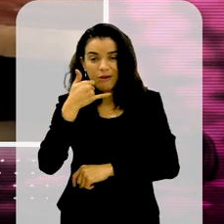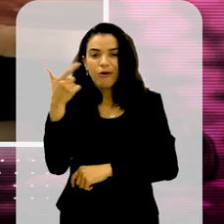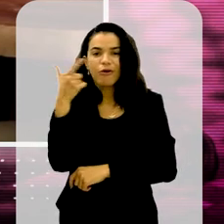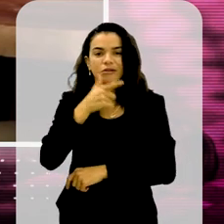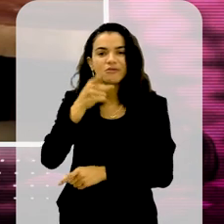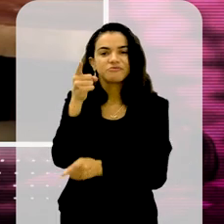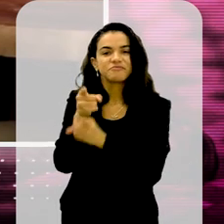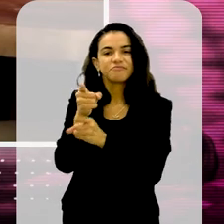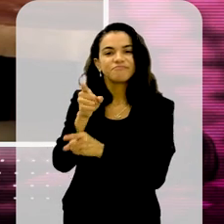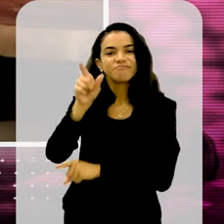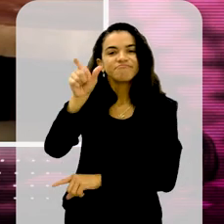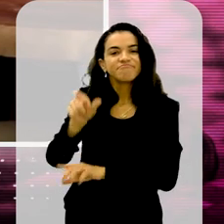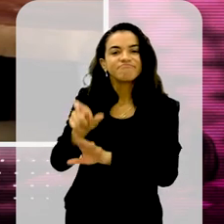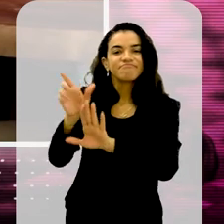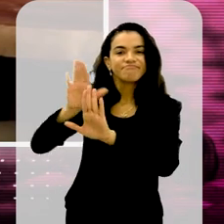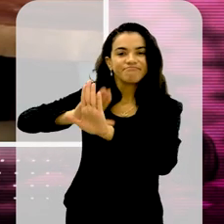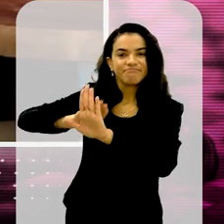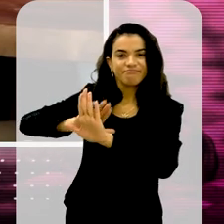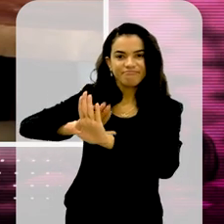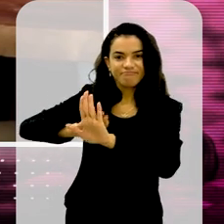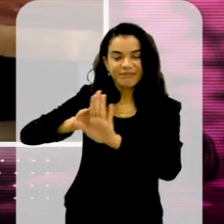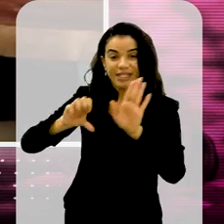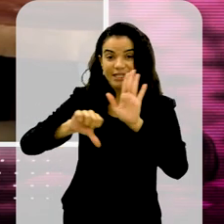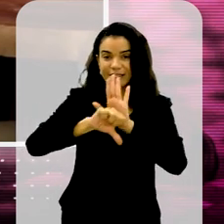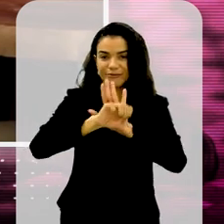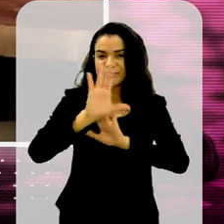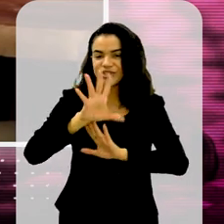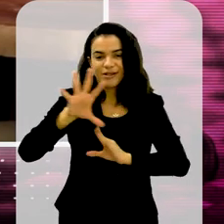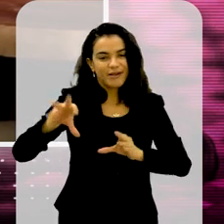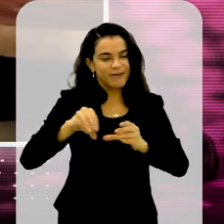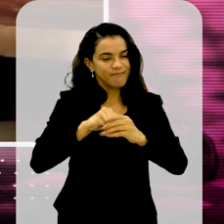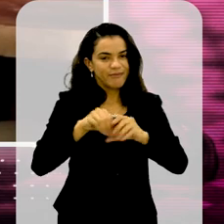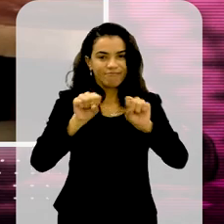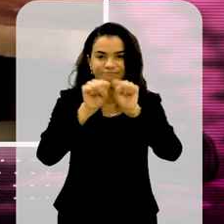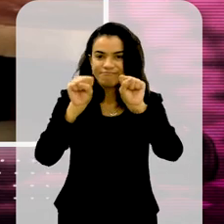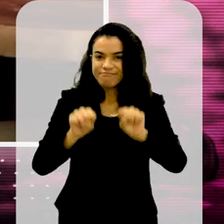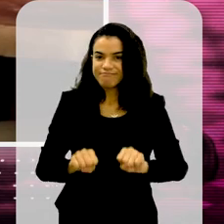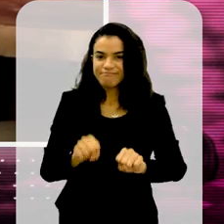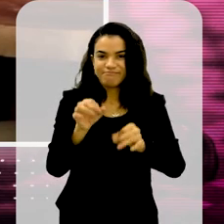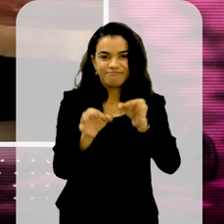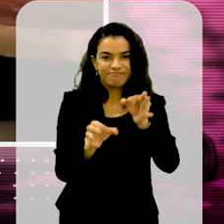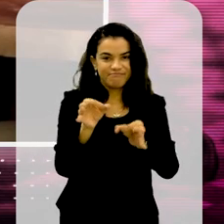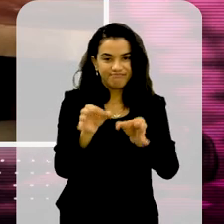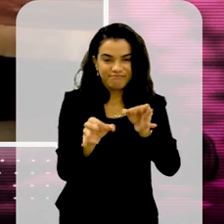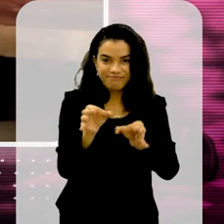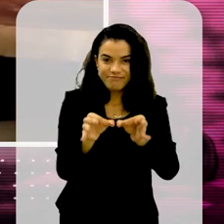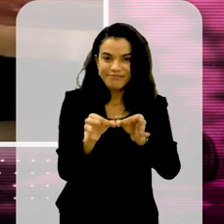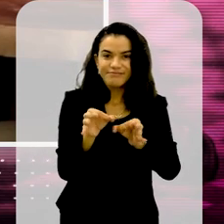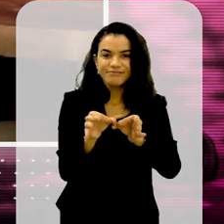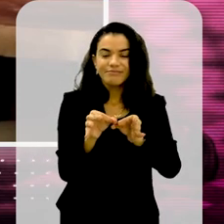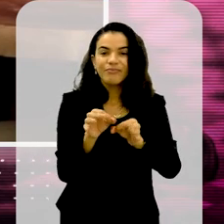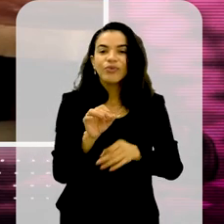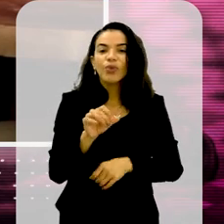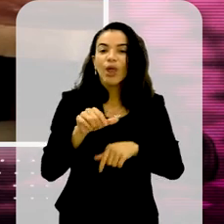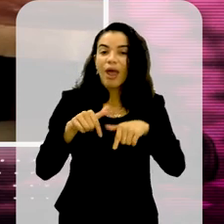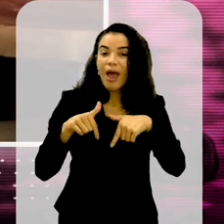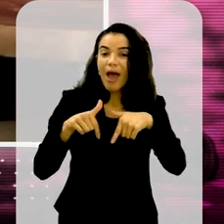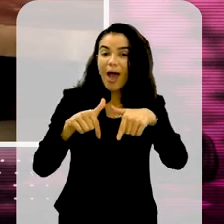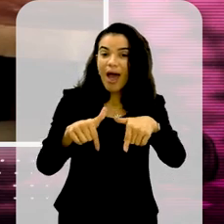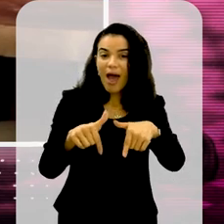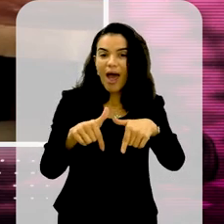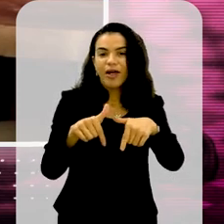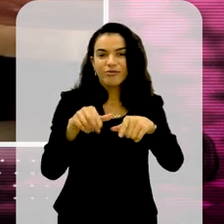identificar qual é o autor de tais crimes. Já faz parte do sistema de justiça criminal, já entra